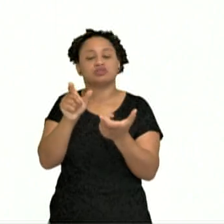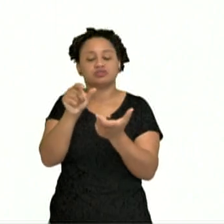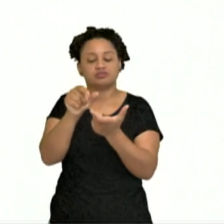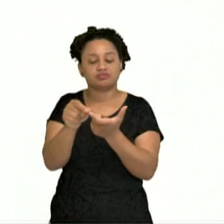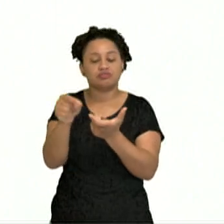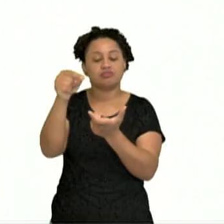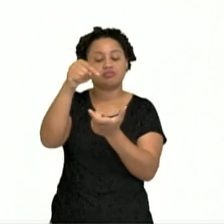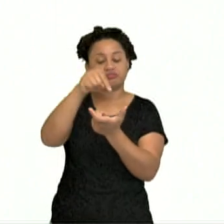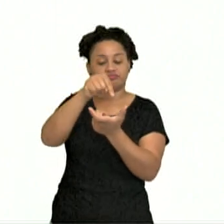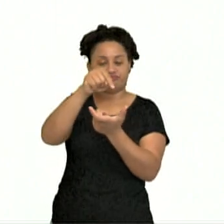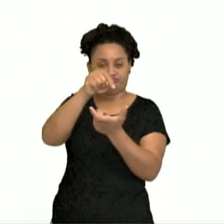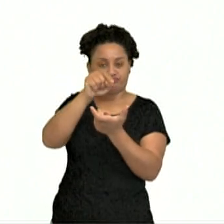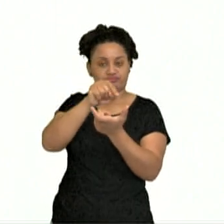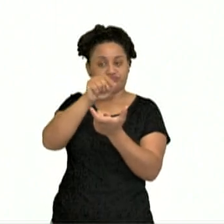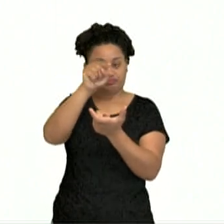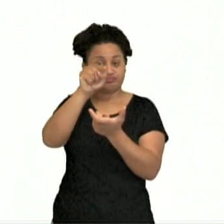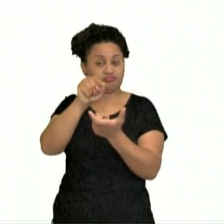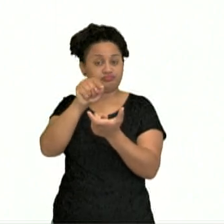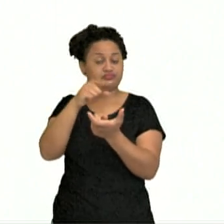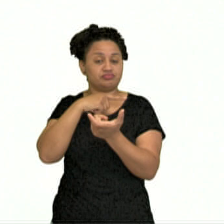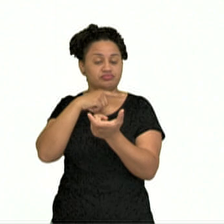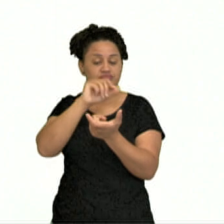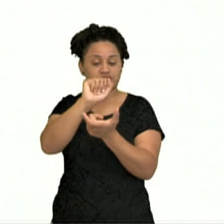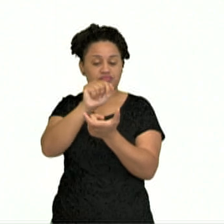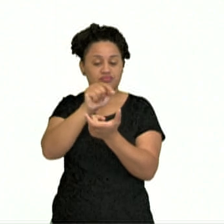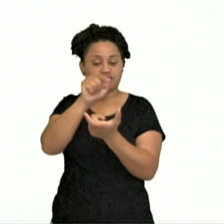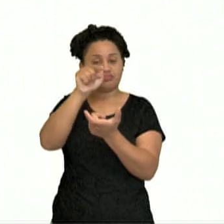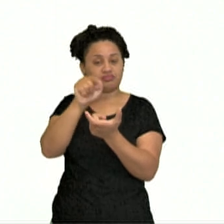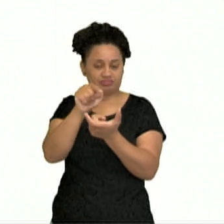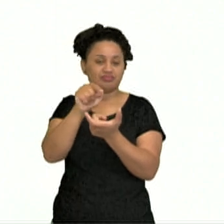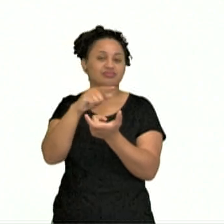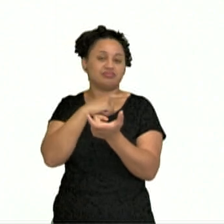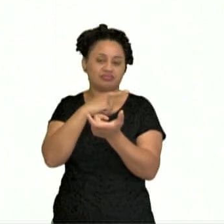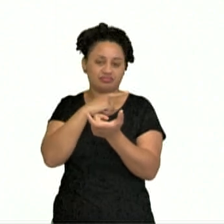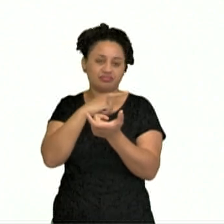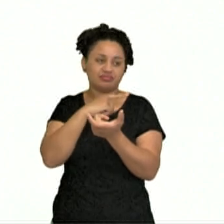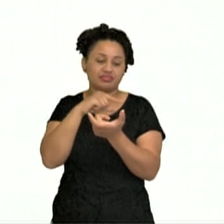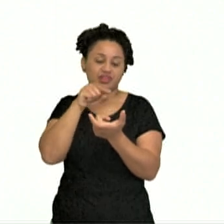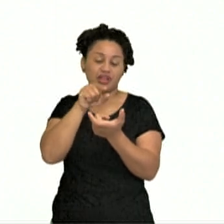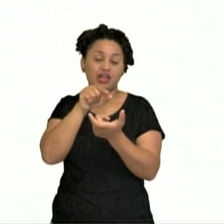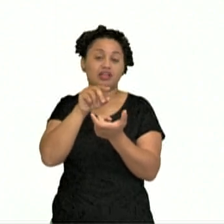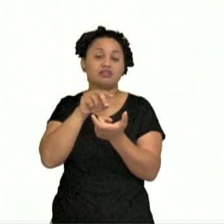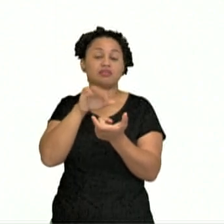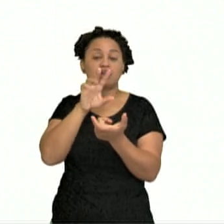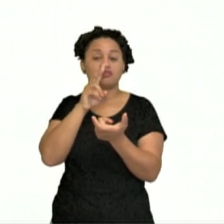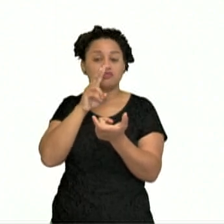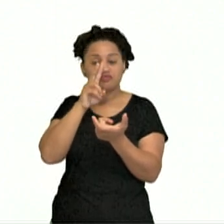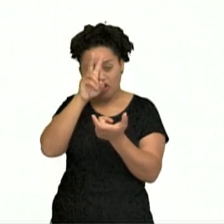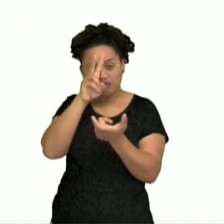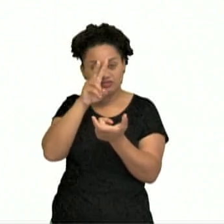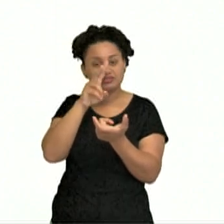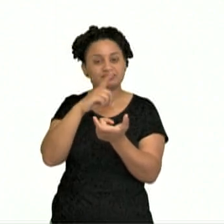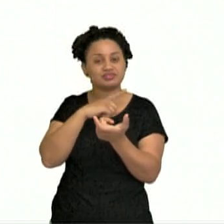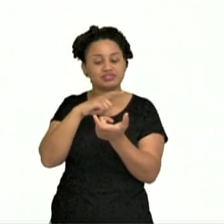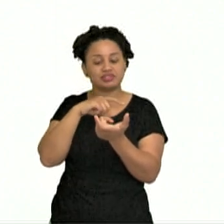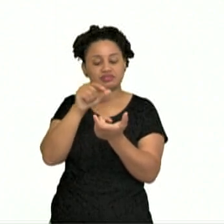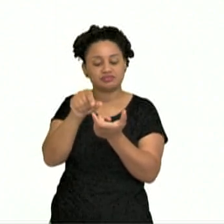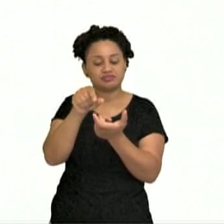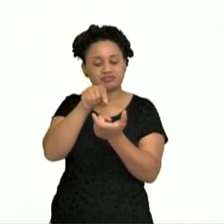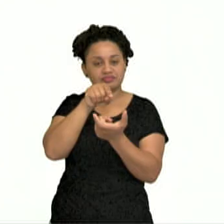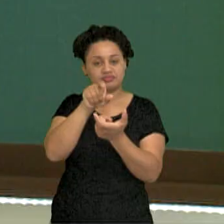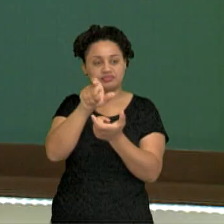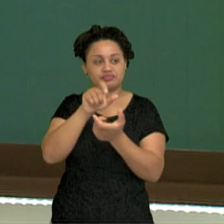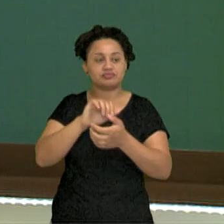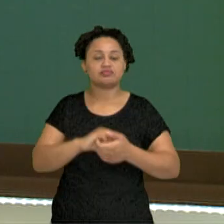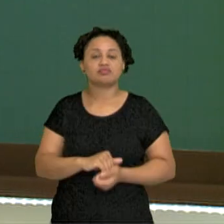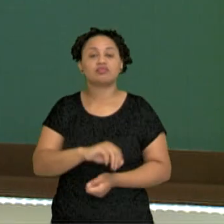gráfico? Então, acento circunflexo lá no tan. Ó. Então, aqui é a sílaba tônica, a sílaba mais forte desta